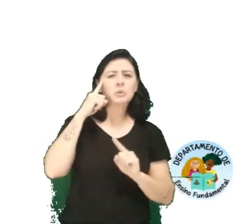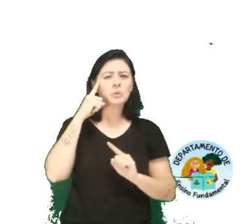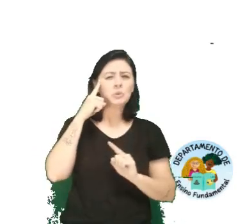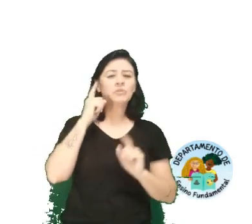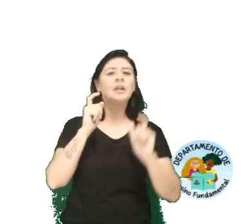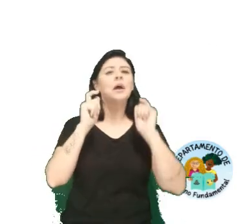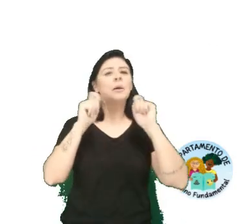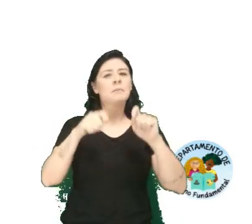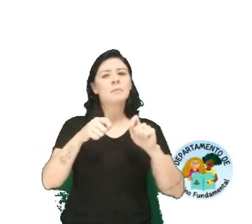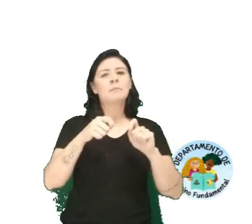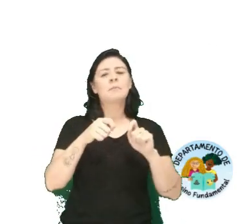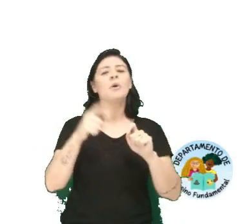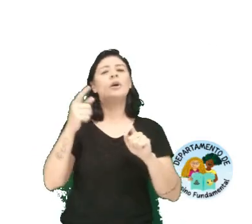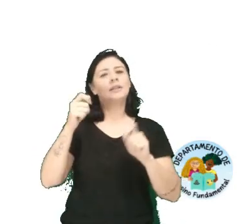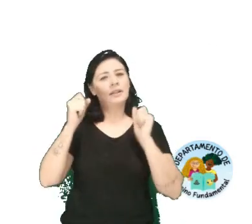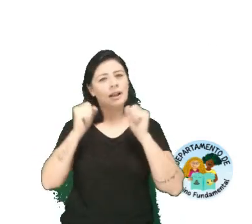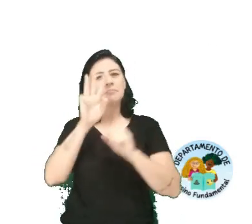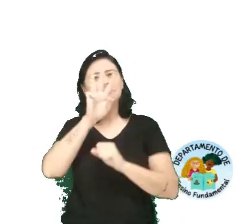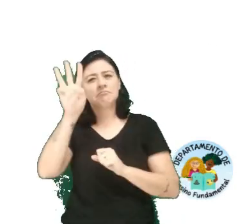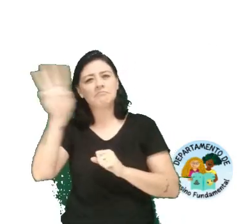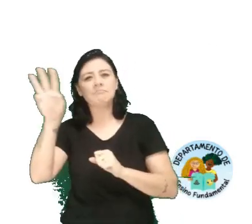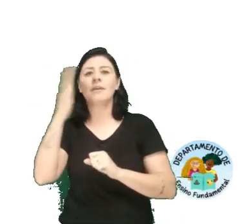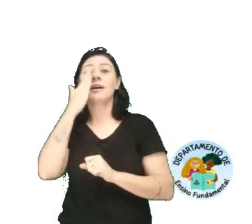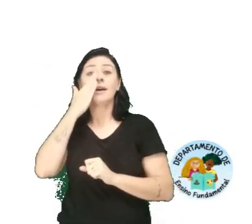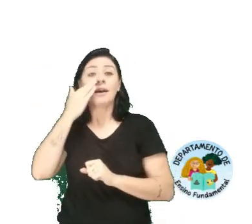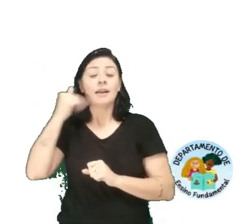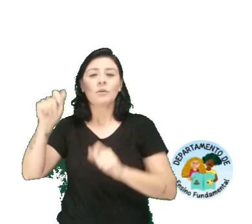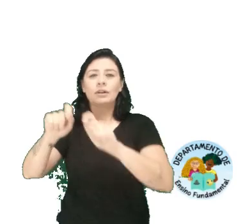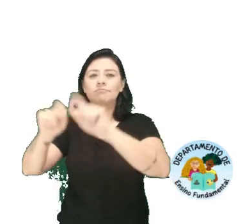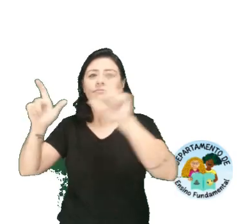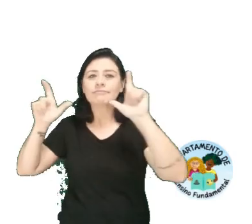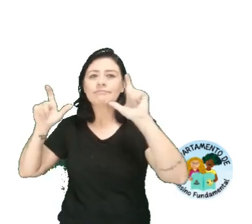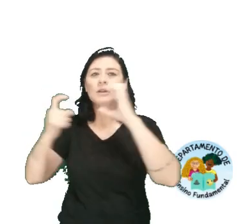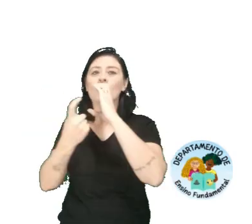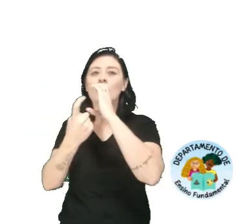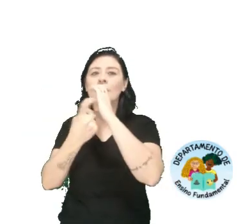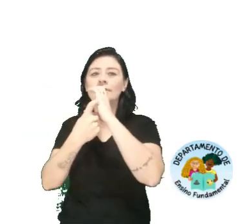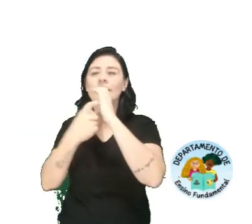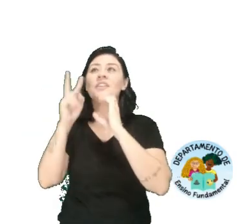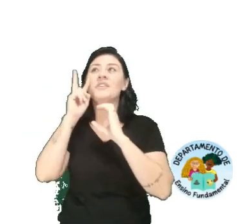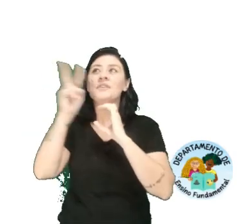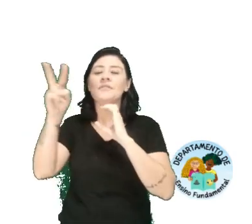ir lá no portal da Educação Araucária e achar onde está esse